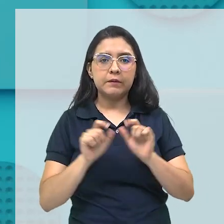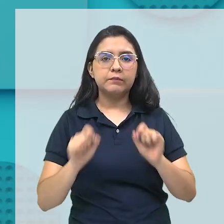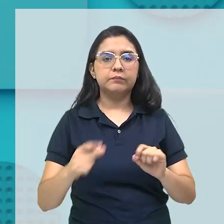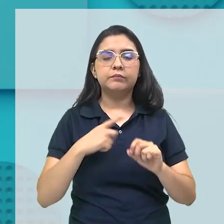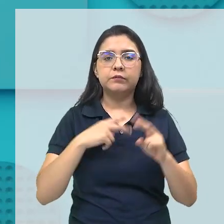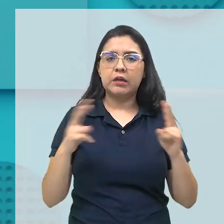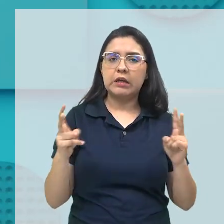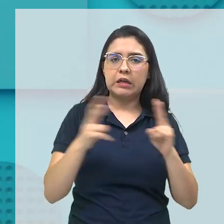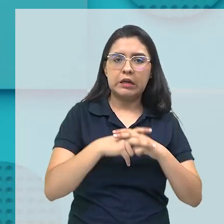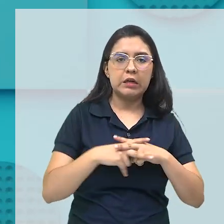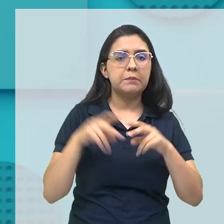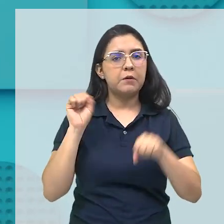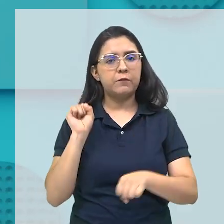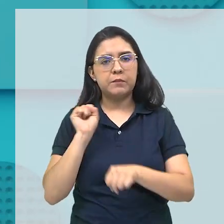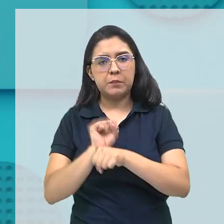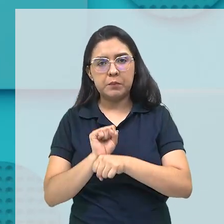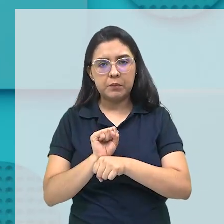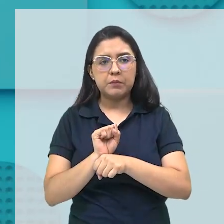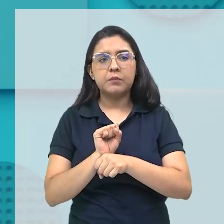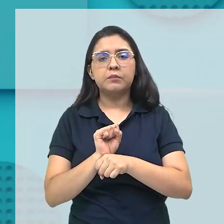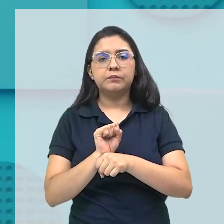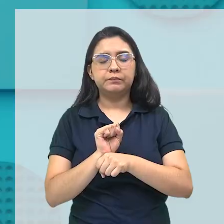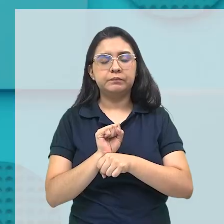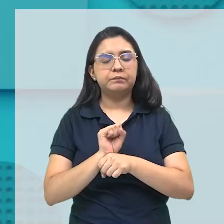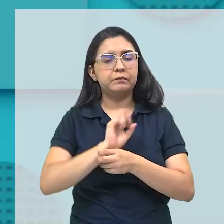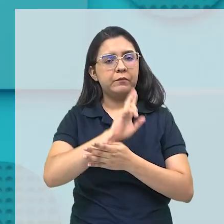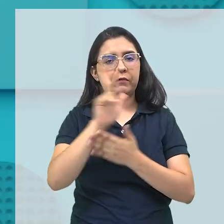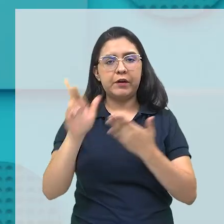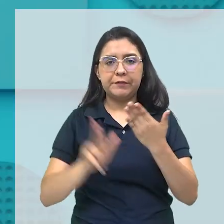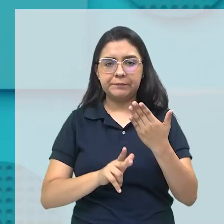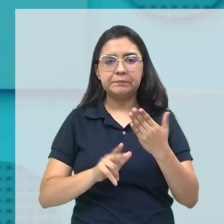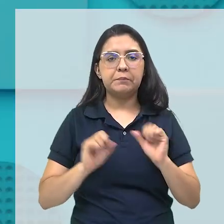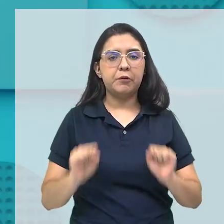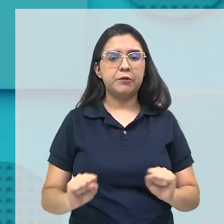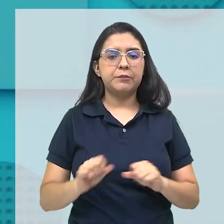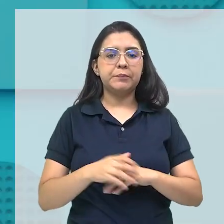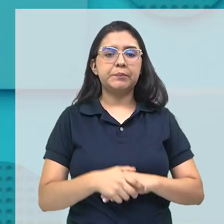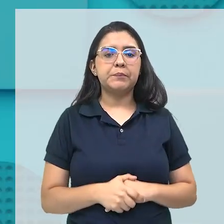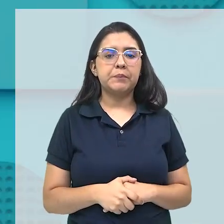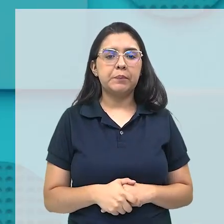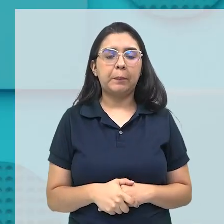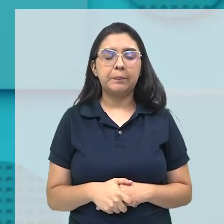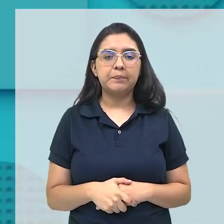agarres, imobilizações, projeções, também